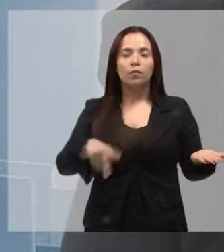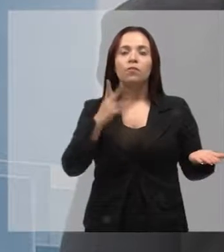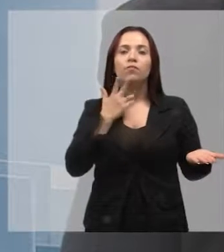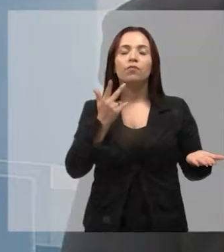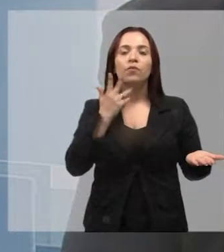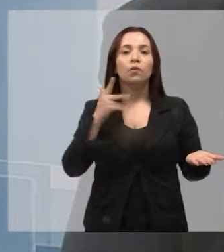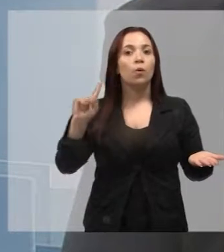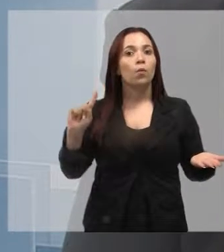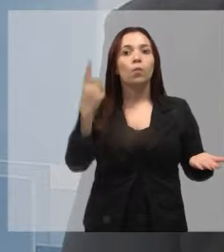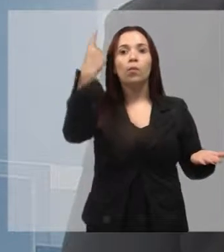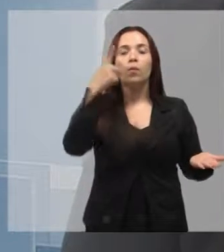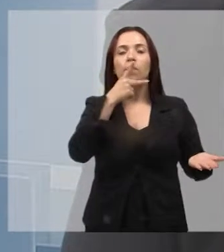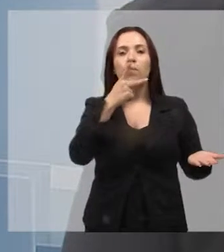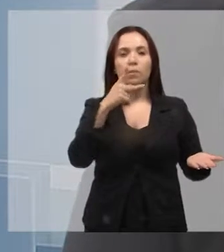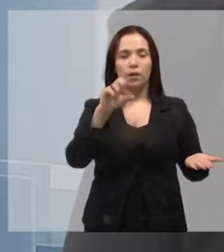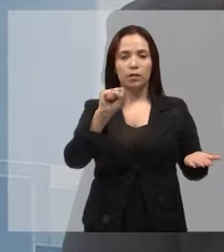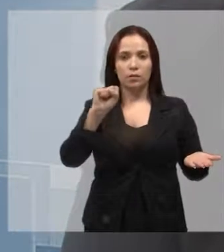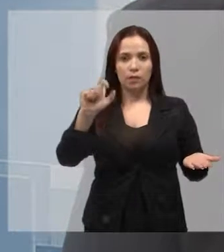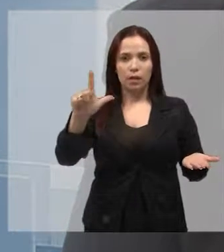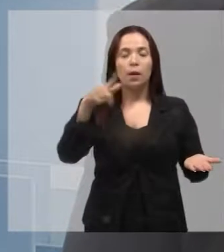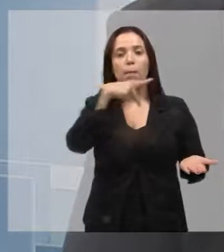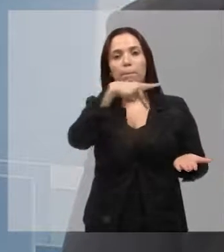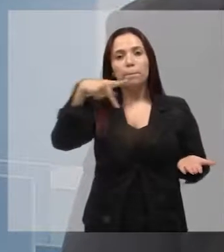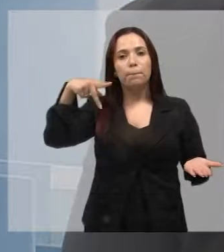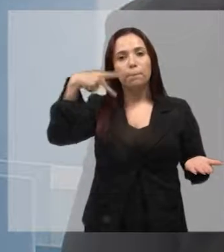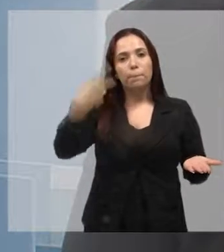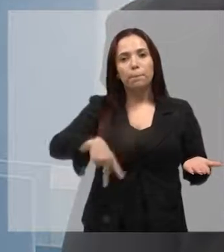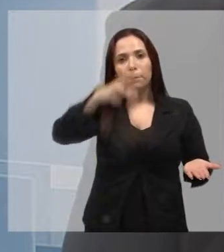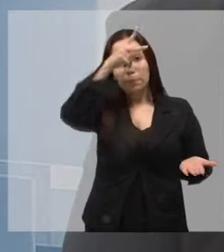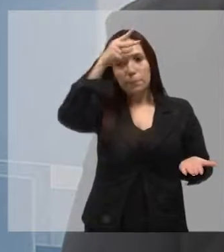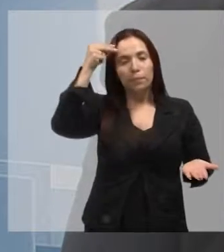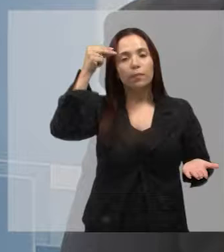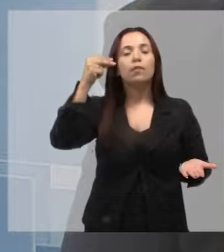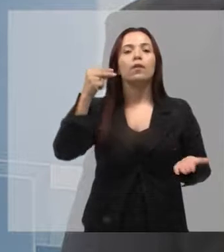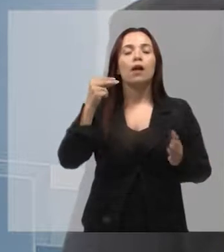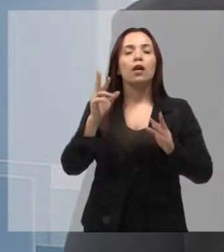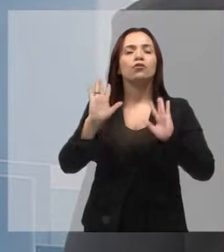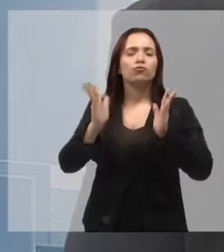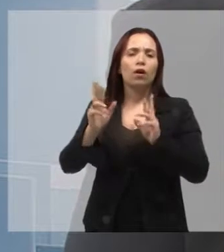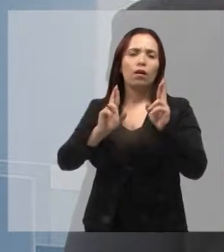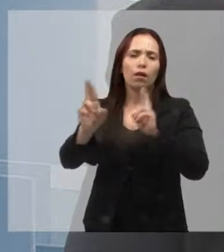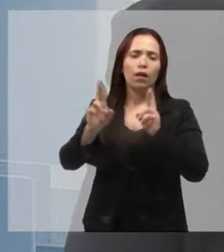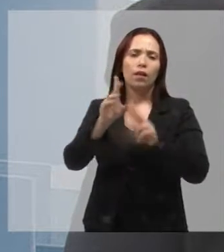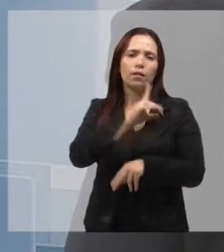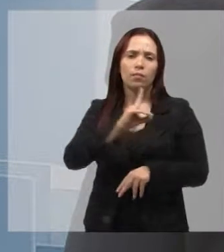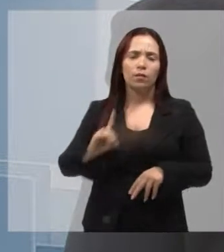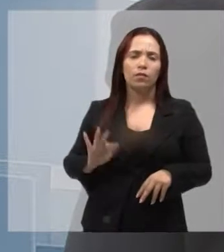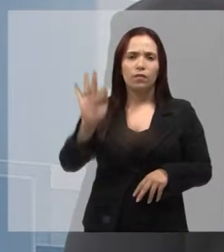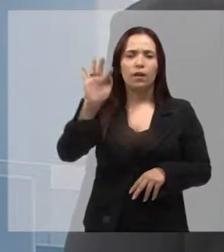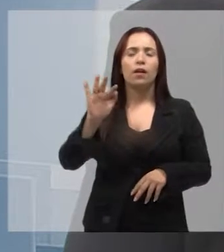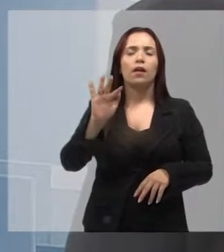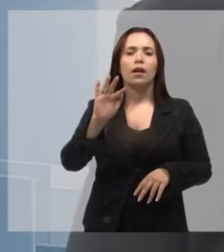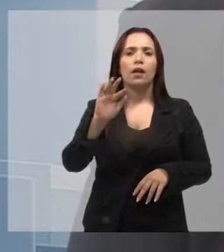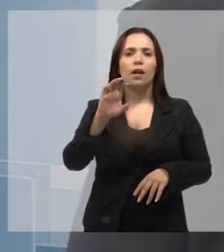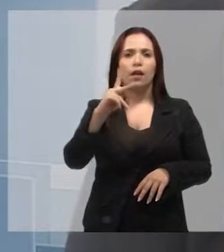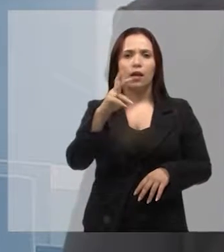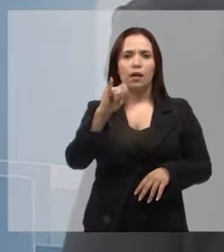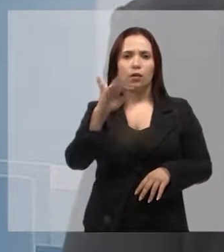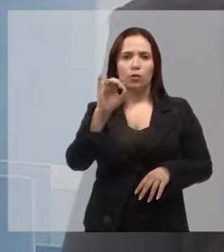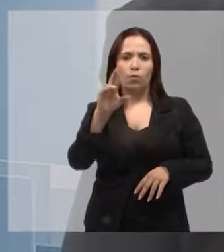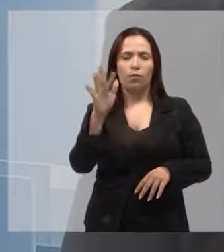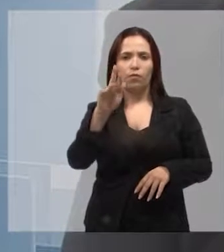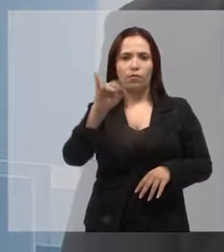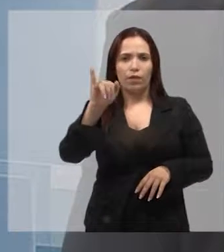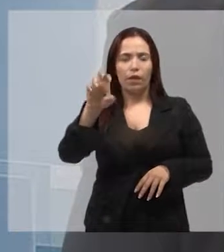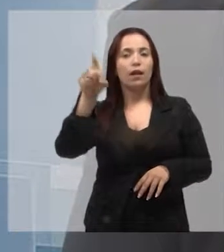único vereador de Fortaleza do PSL e presidente da municipal do PSL. Já entrevistei o deputado federal Heitor Freire, que é o presidente da estadual, lá no meu programa